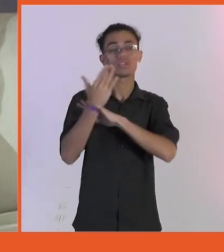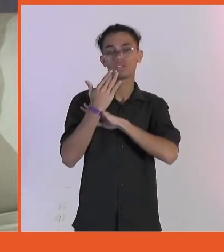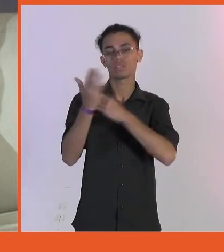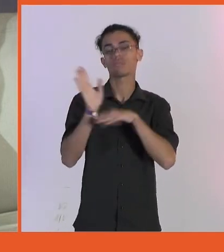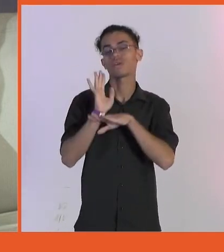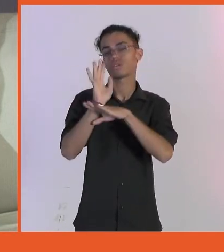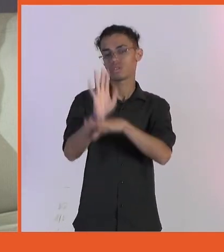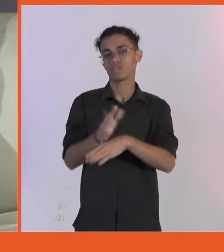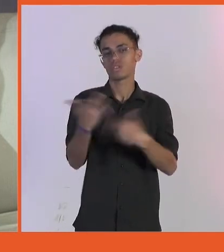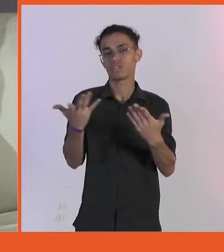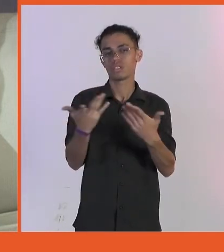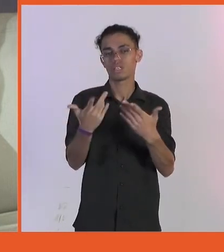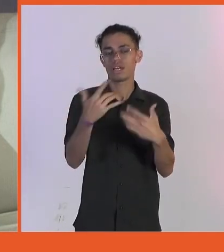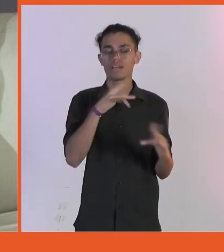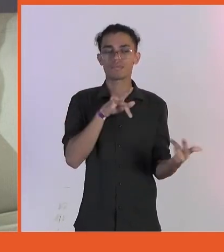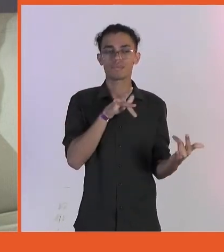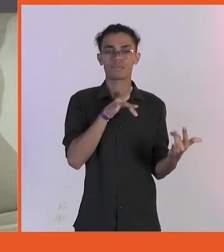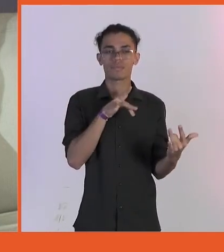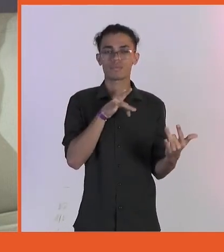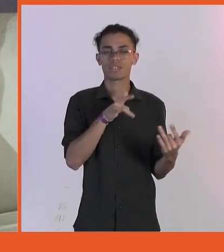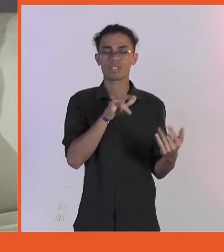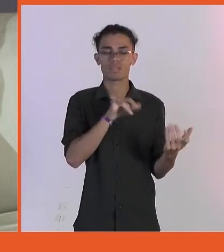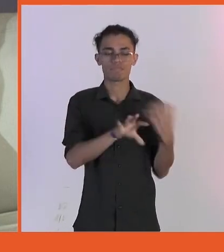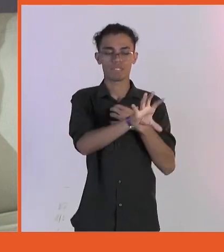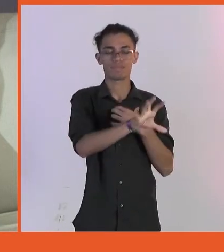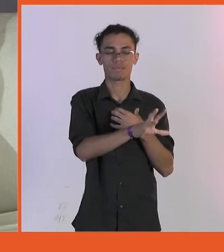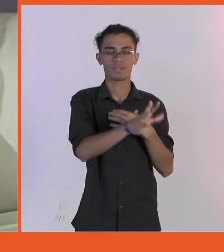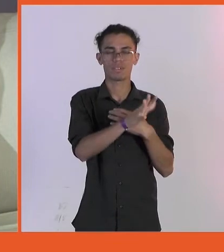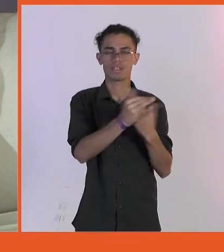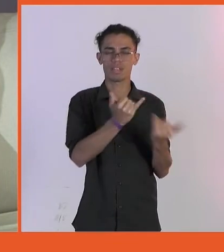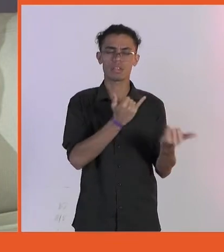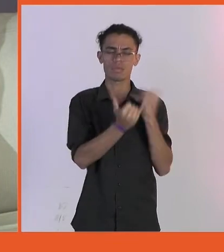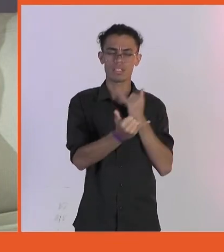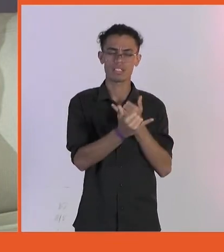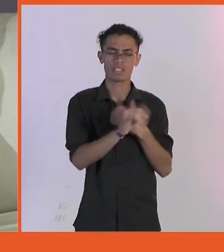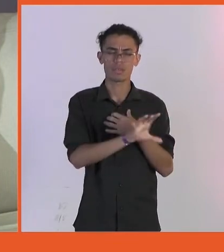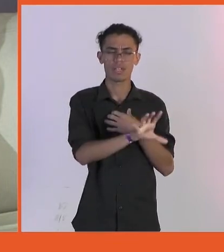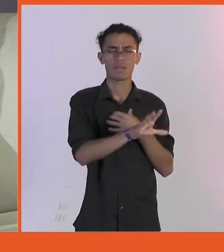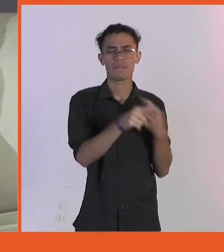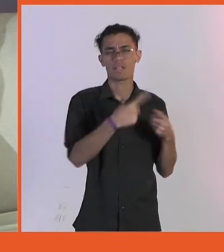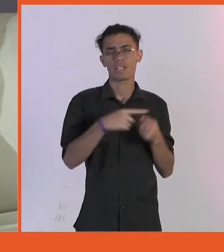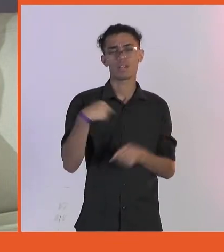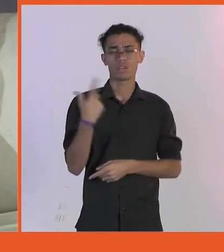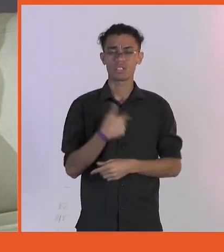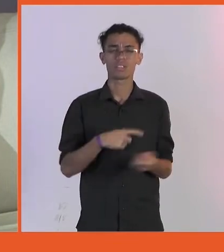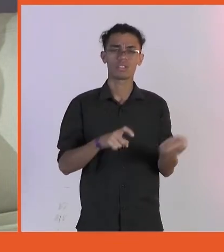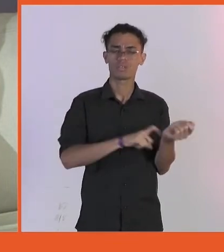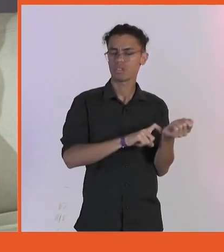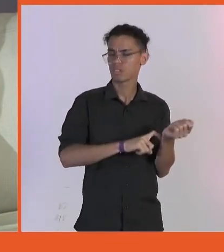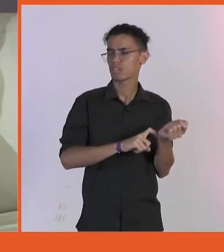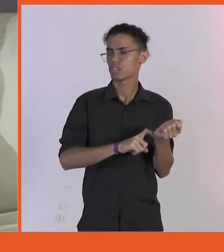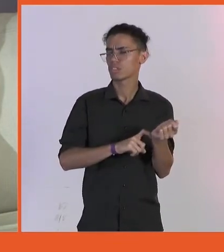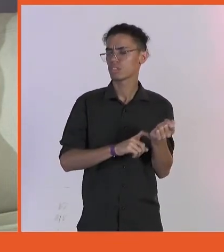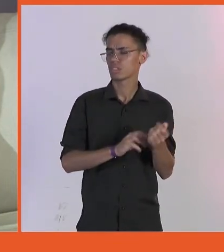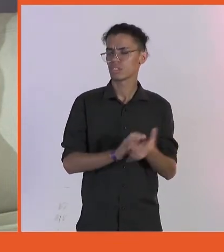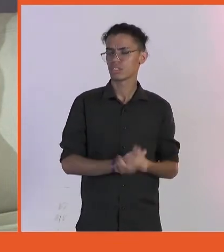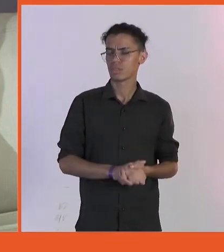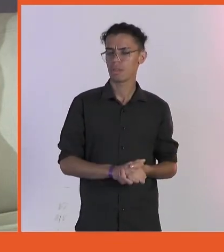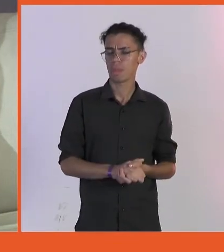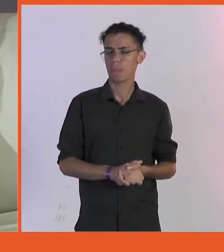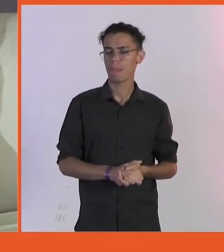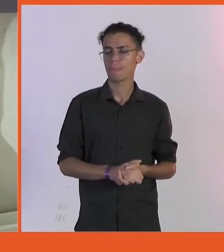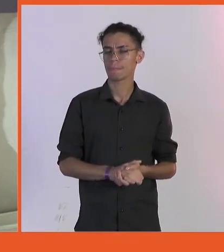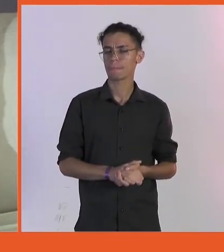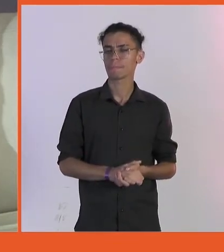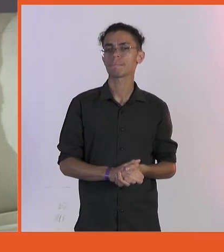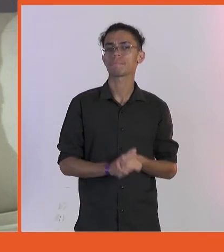eu me identifico muito com você, porque é isso. Nós, nervosos, precisamos de, um rumo ali de identificação. Isso me ajudou